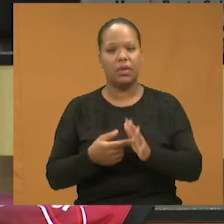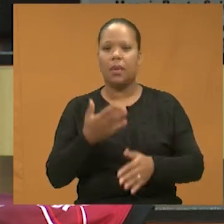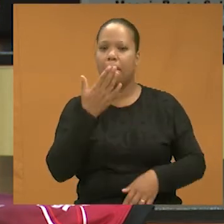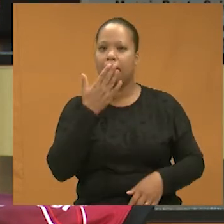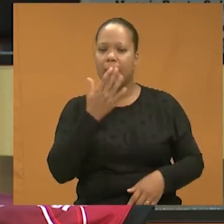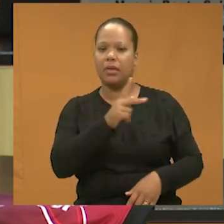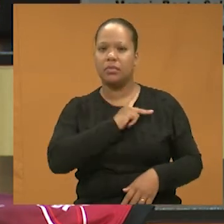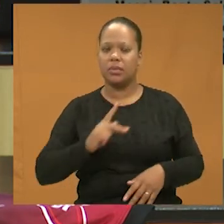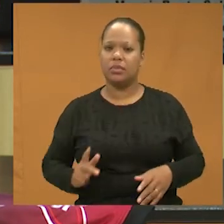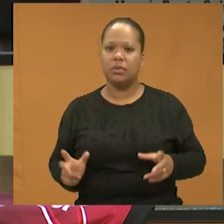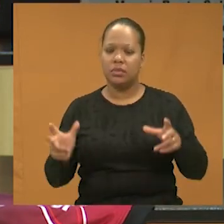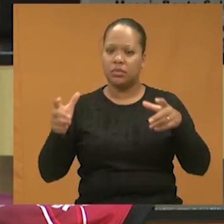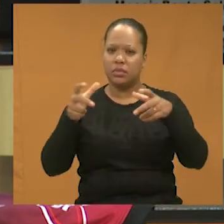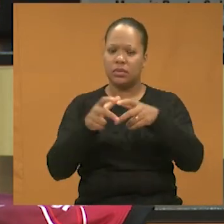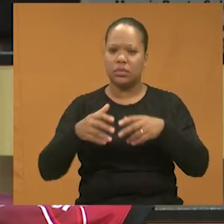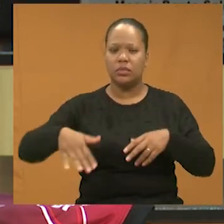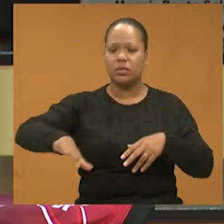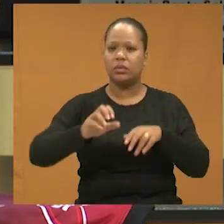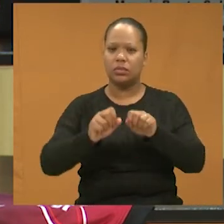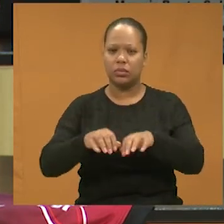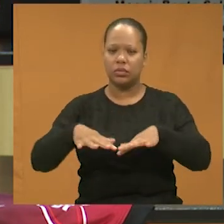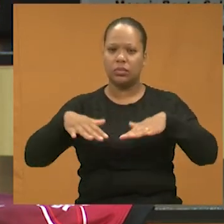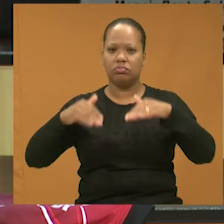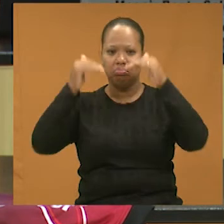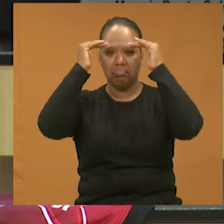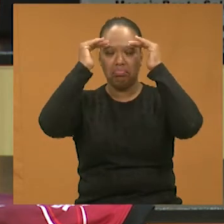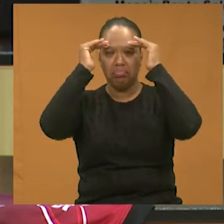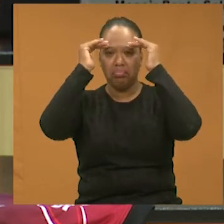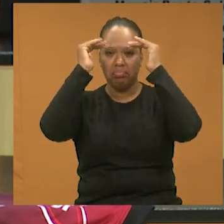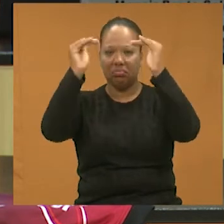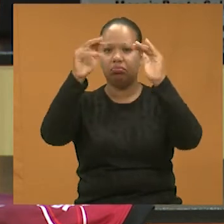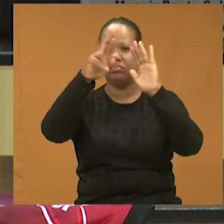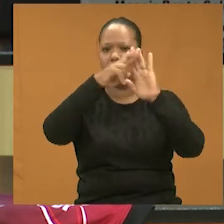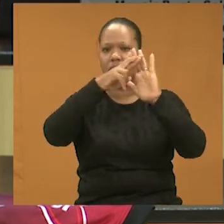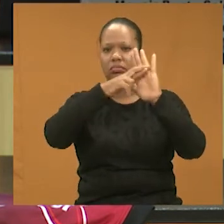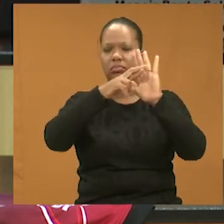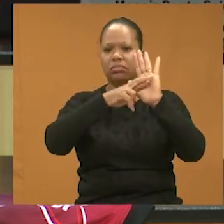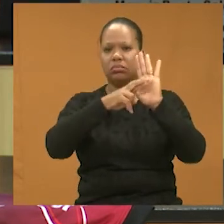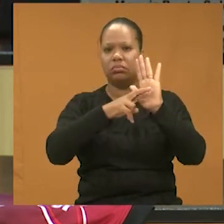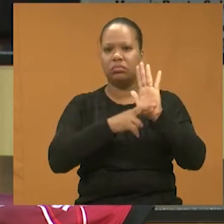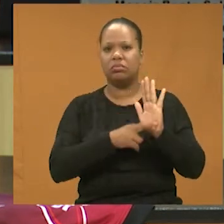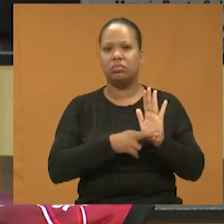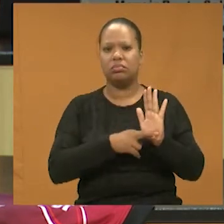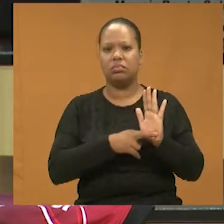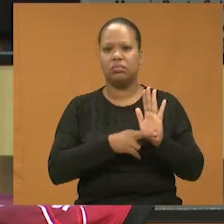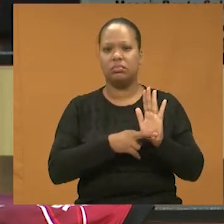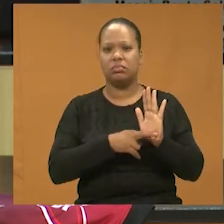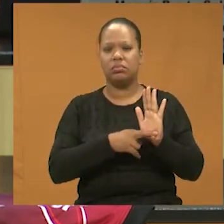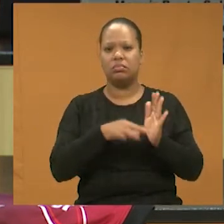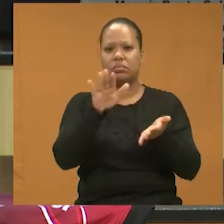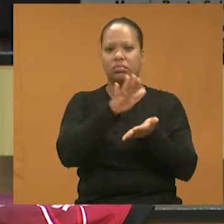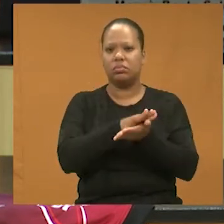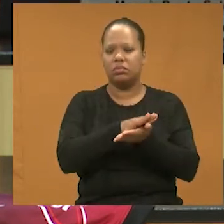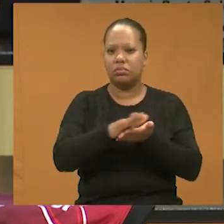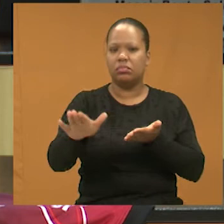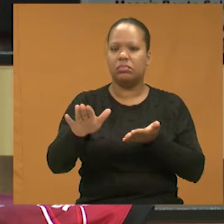senhor presidente desta casa, ouvido e aprovado pela Egrégio Plenário, cumpridas as formalidades regimentais, seja encaminhado